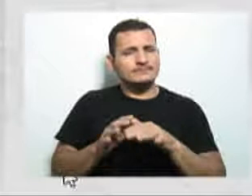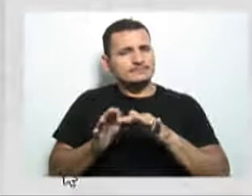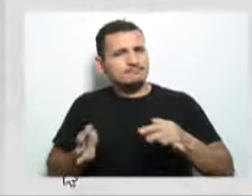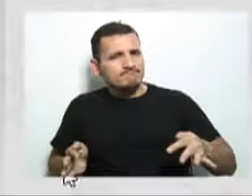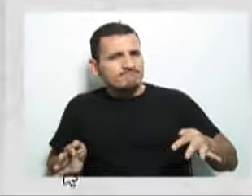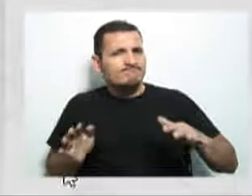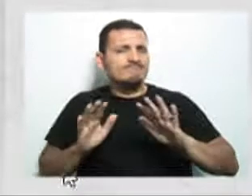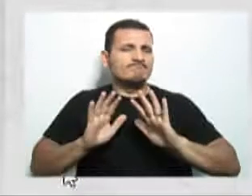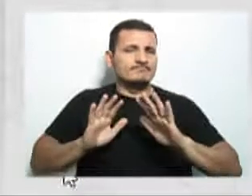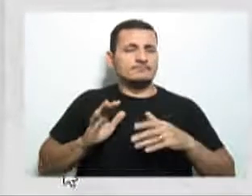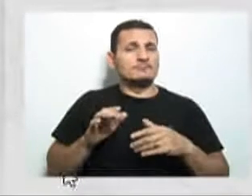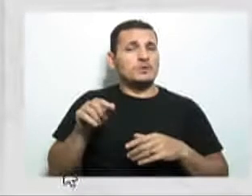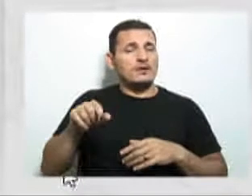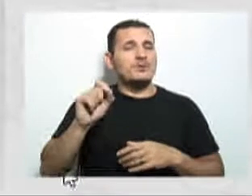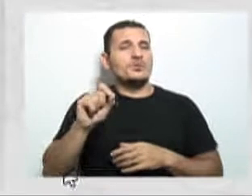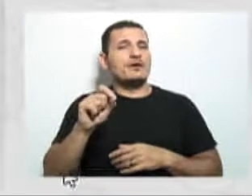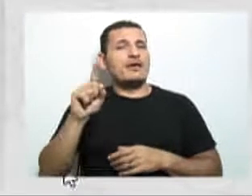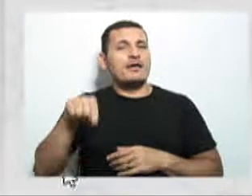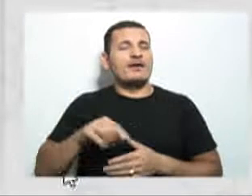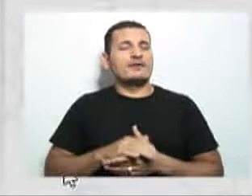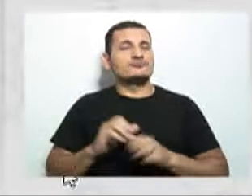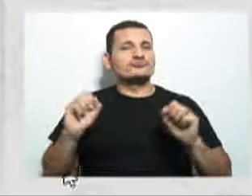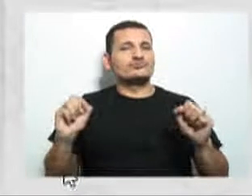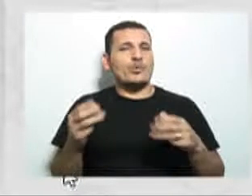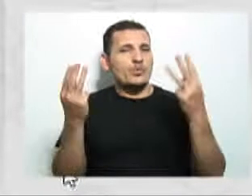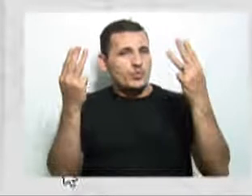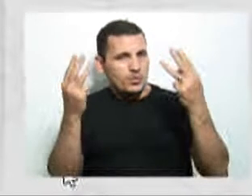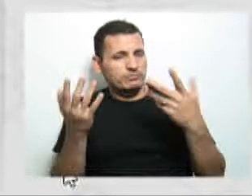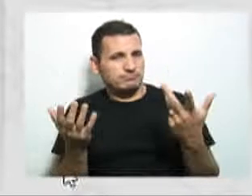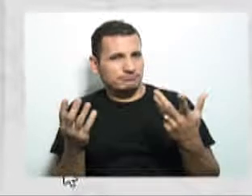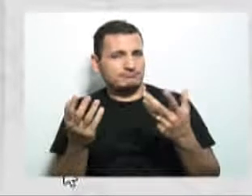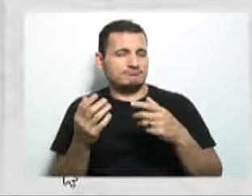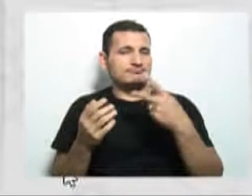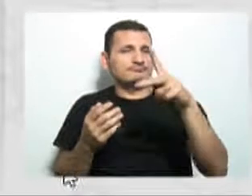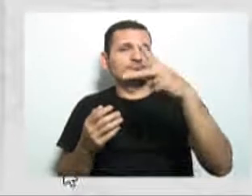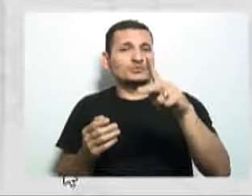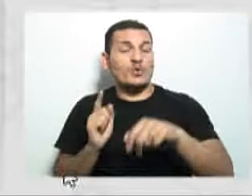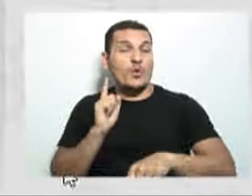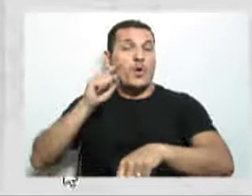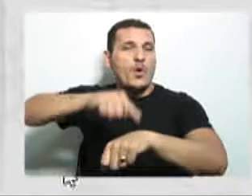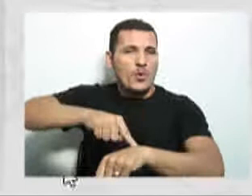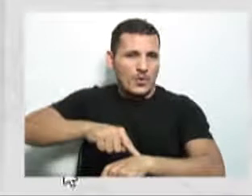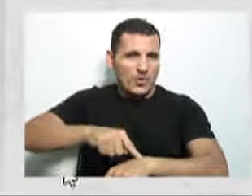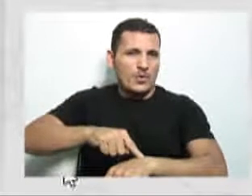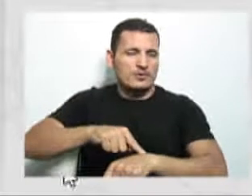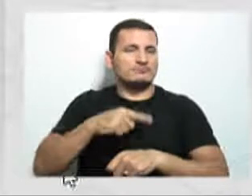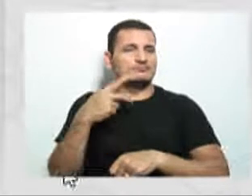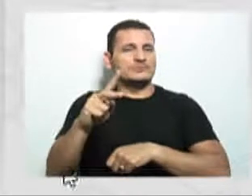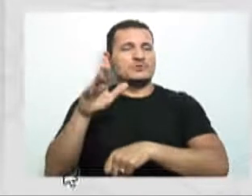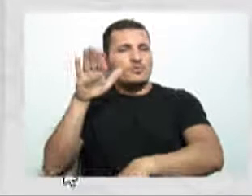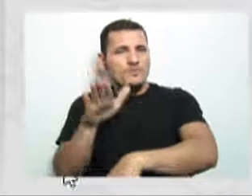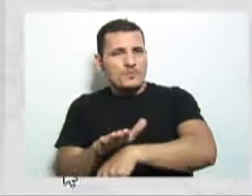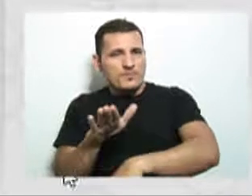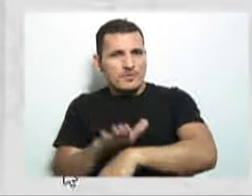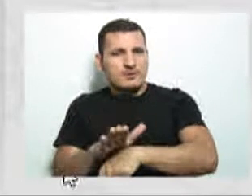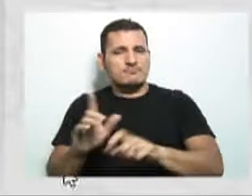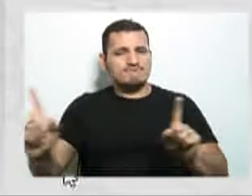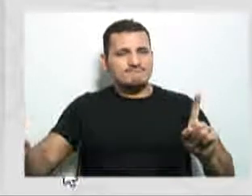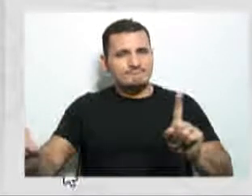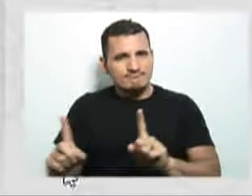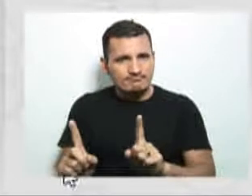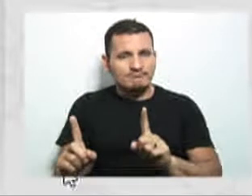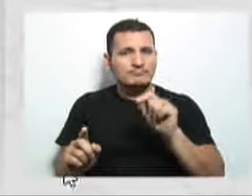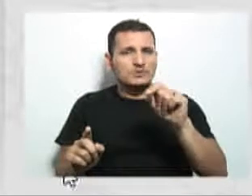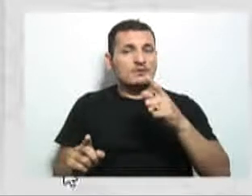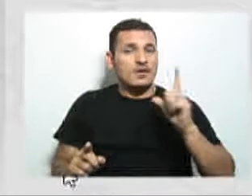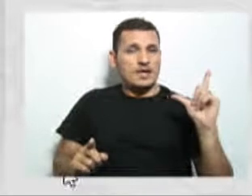nesse momento aí que é o show. Esse é o show, essa é a sua hora, é o seu momento. Que você